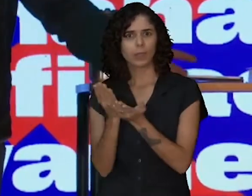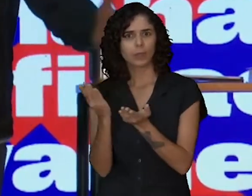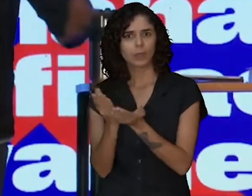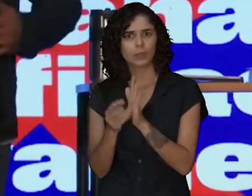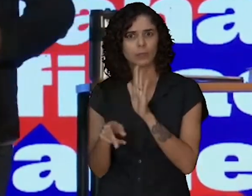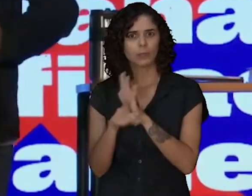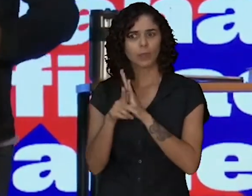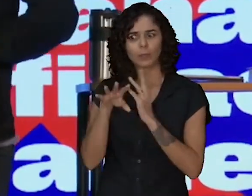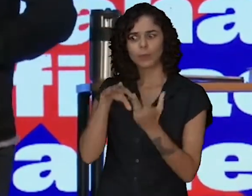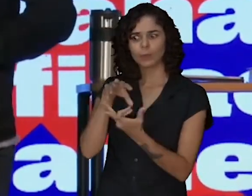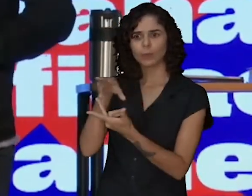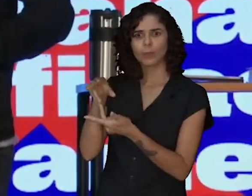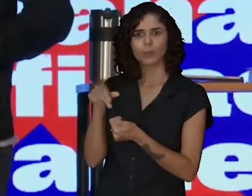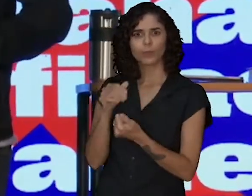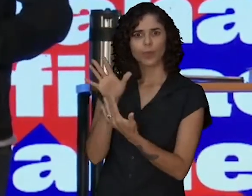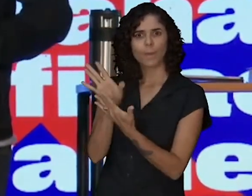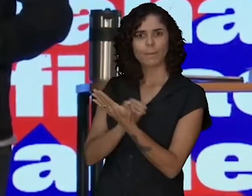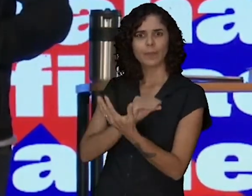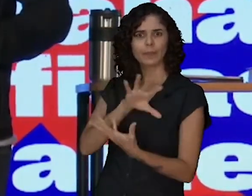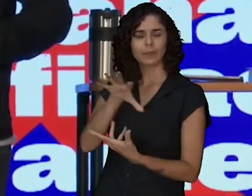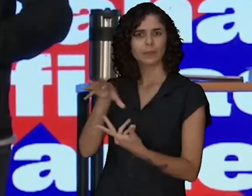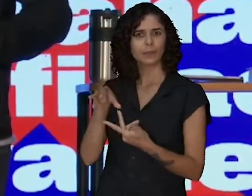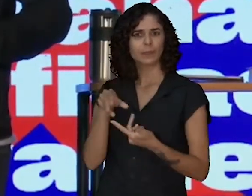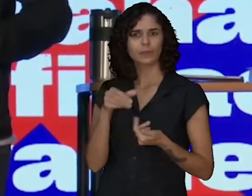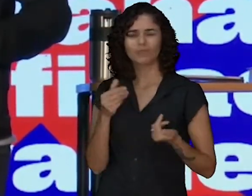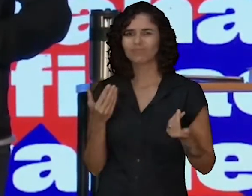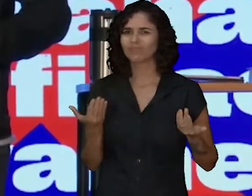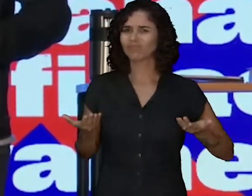está todo mundo fazendo.